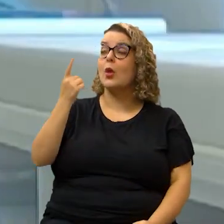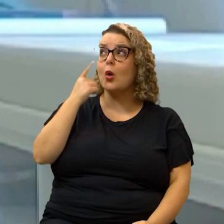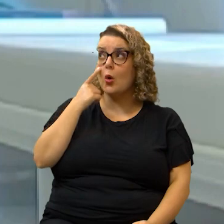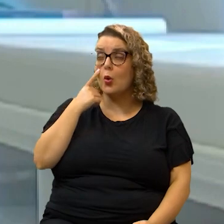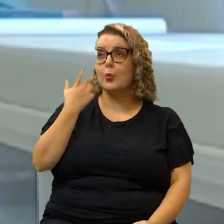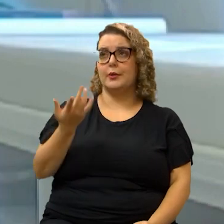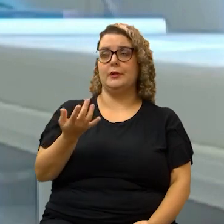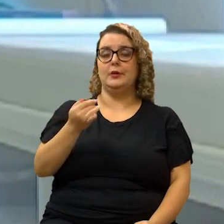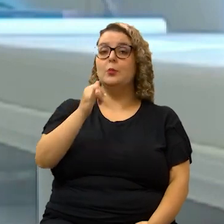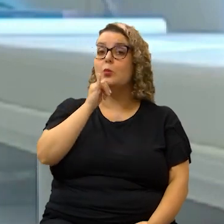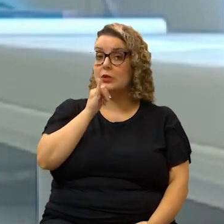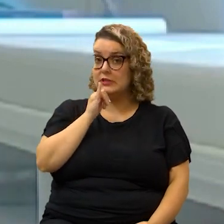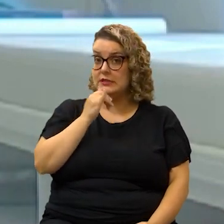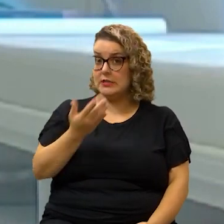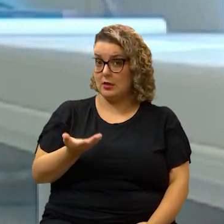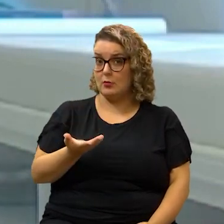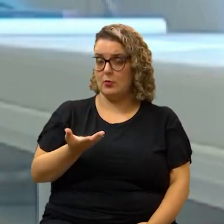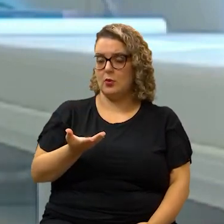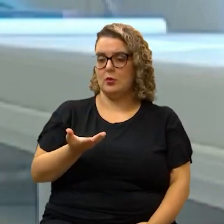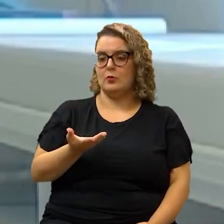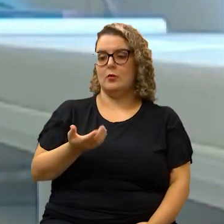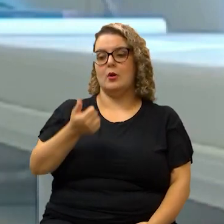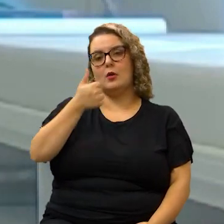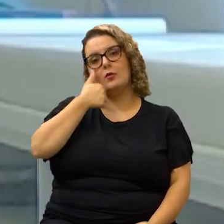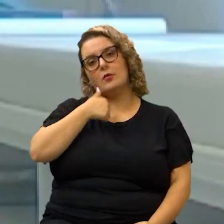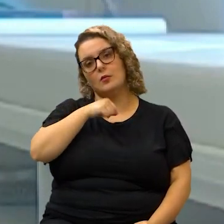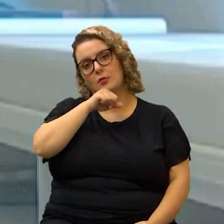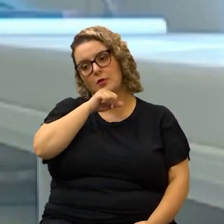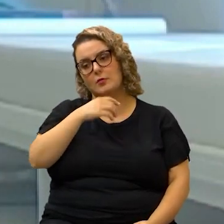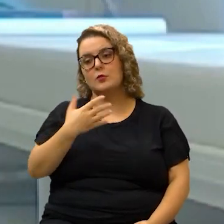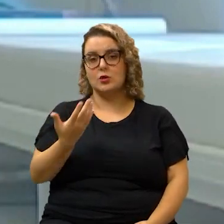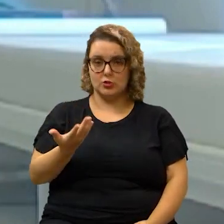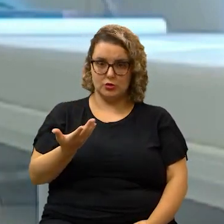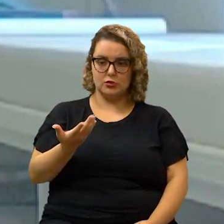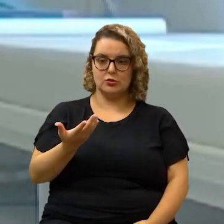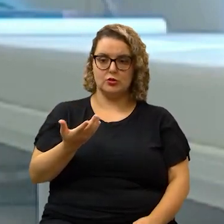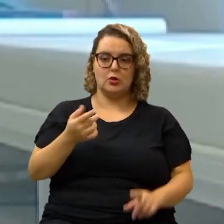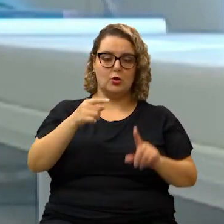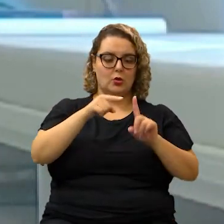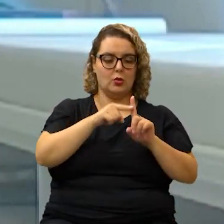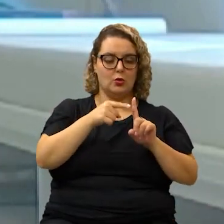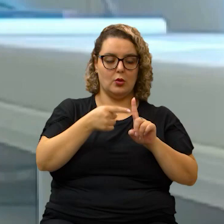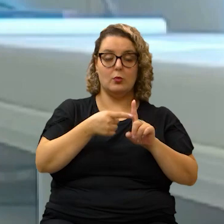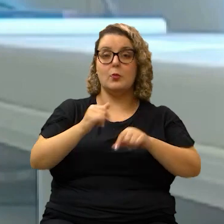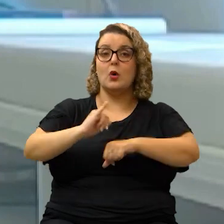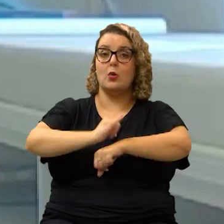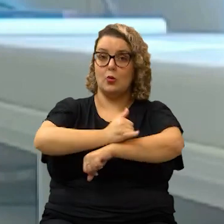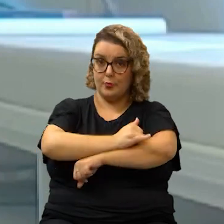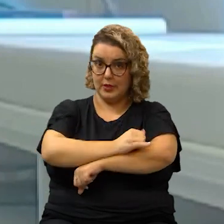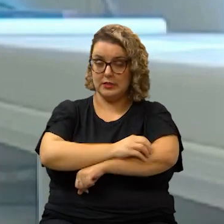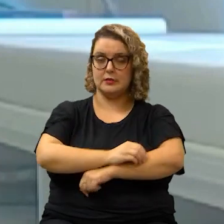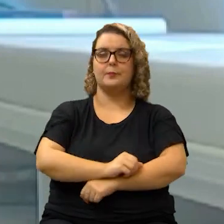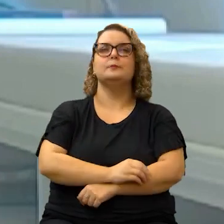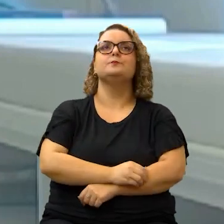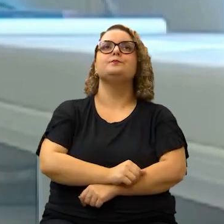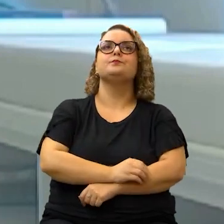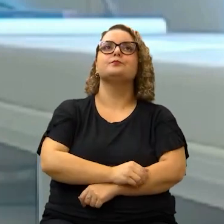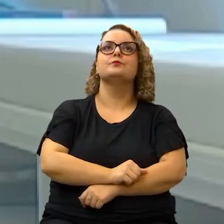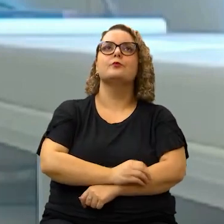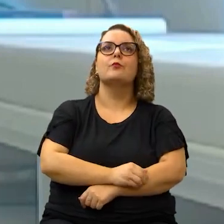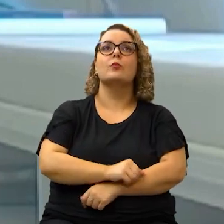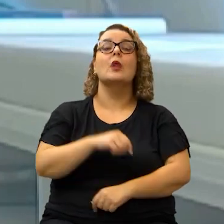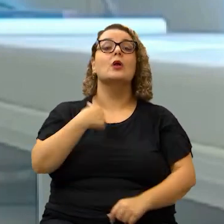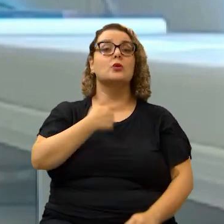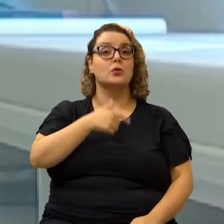Olha, vamos supor que você é uma mamãezinha que entrou na gravidez obesa, tá?